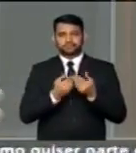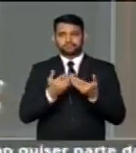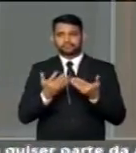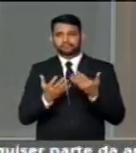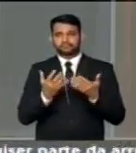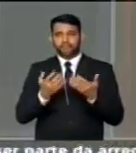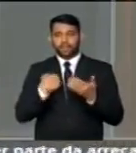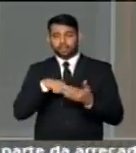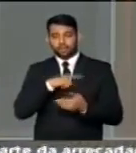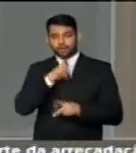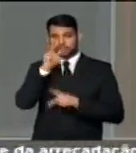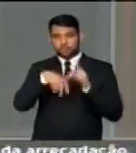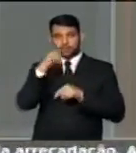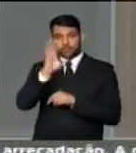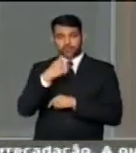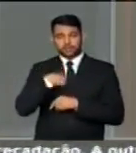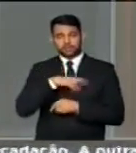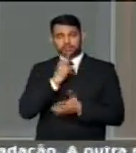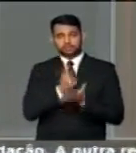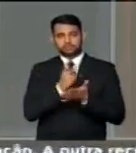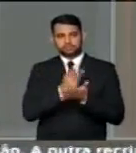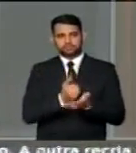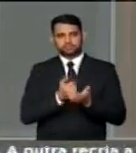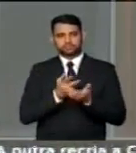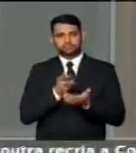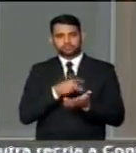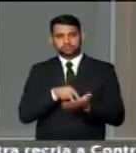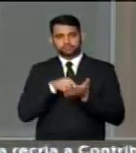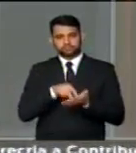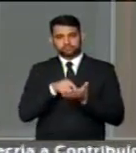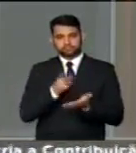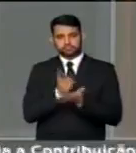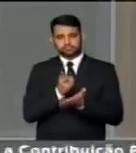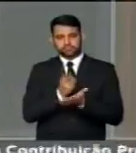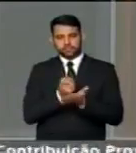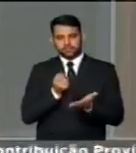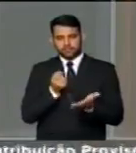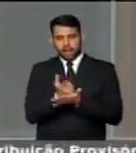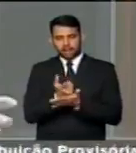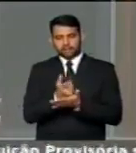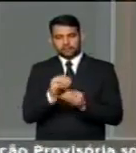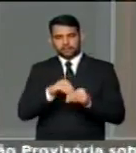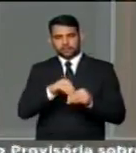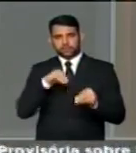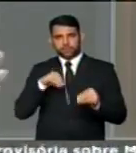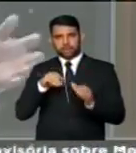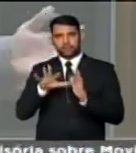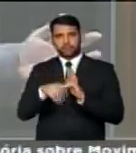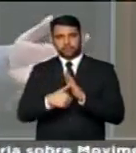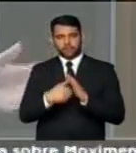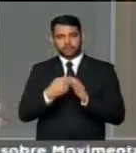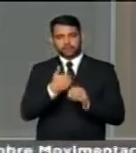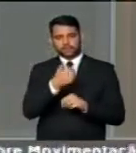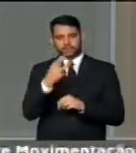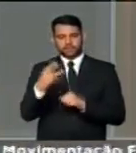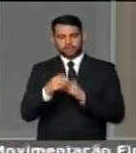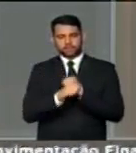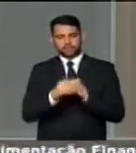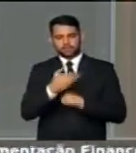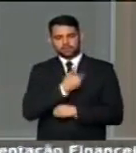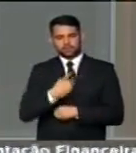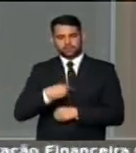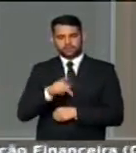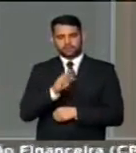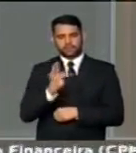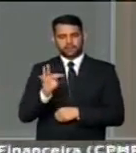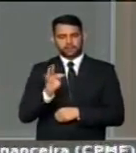E nós, brasileiros, estamos sustentando aqui, estamos pagando aquilo que foi retirado ao longo desses 13 anos de governo do